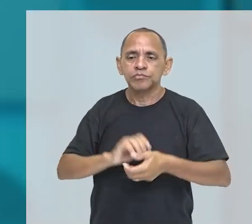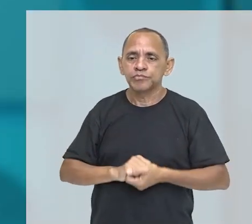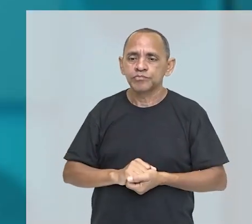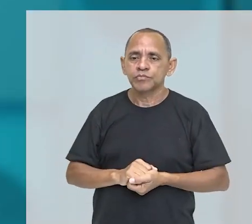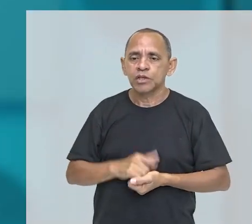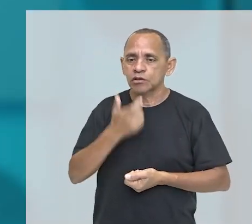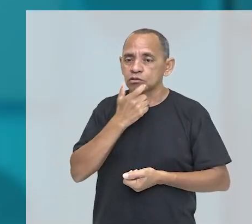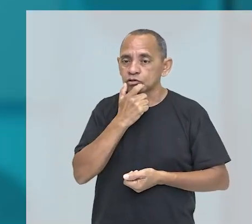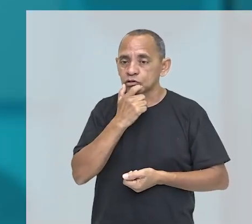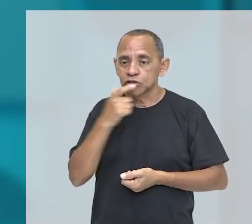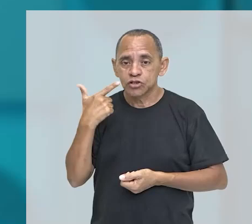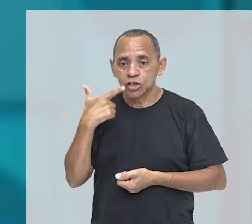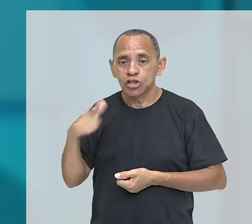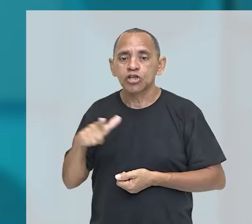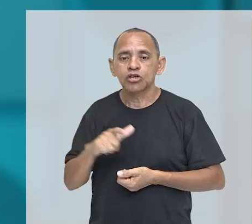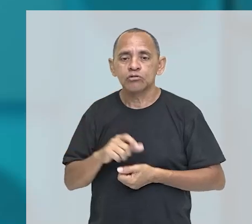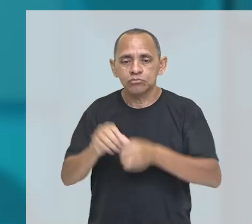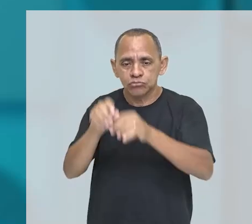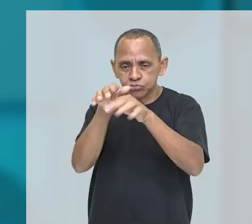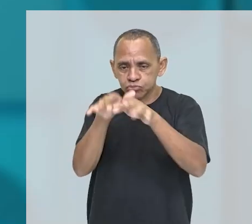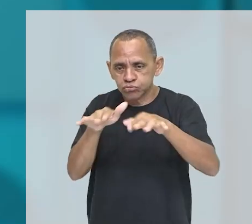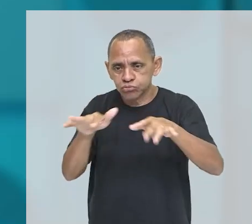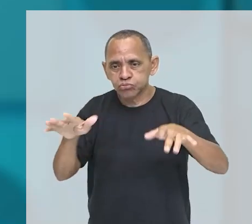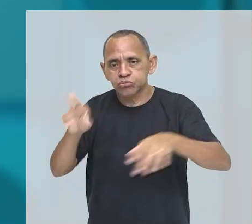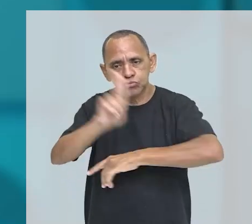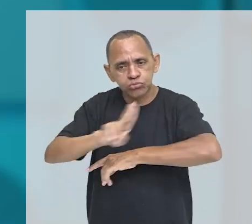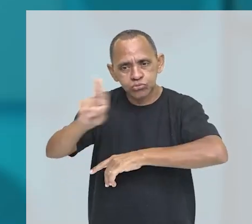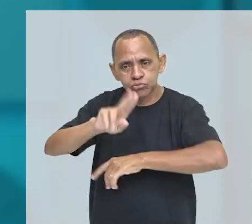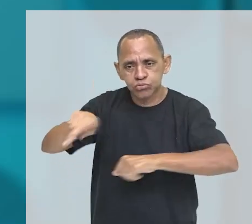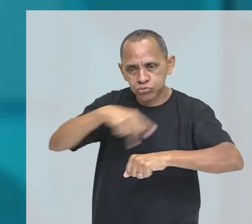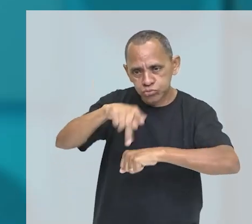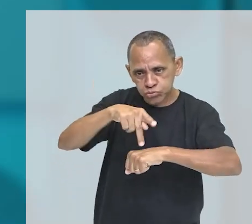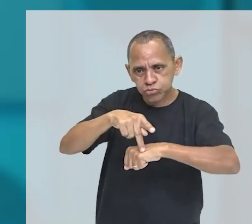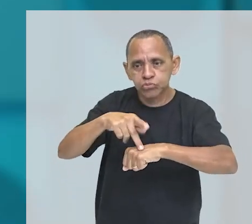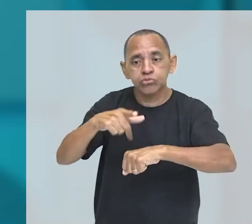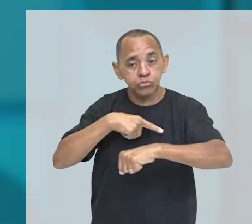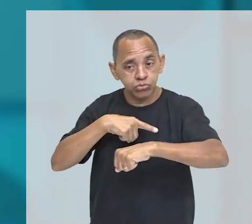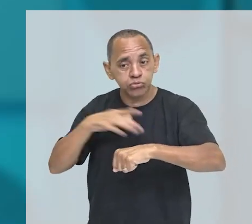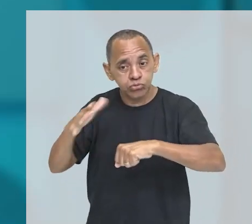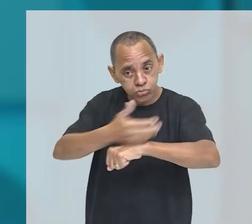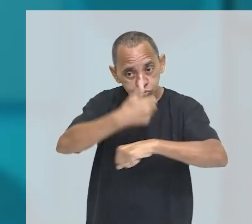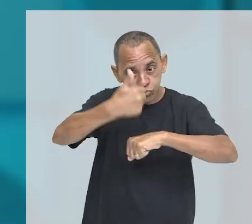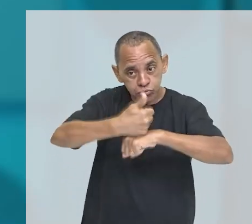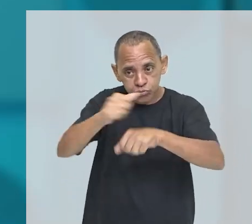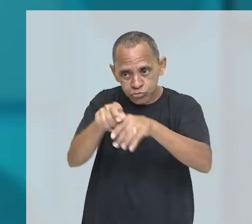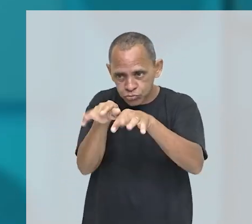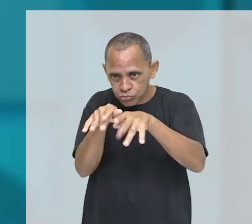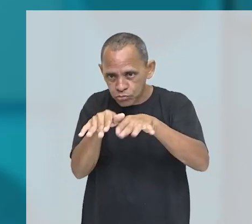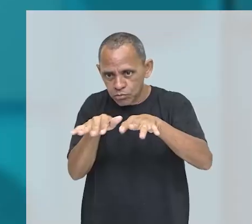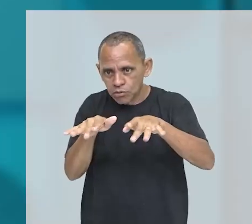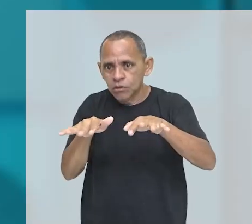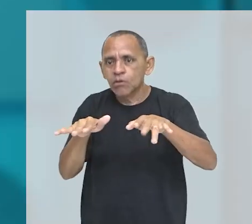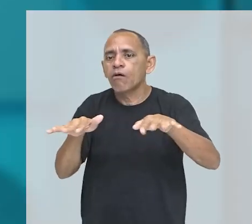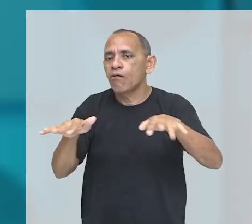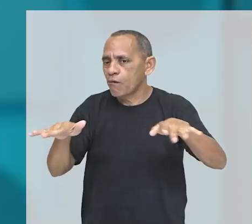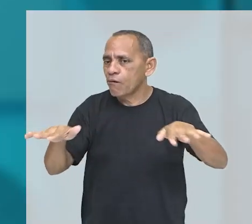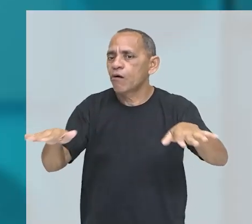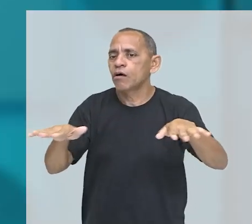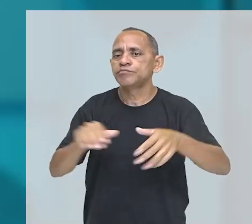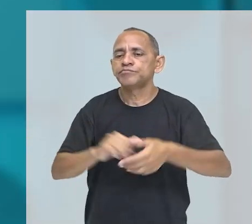né? Ela foi sendo utilizada nesse país onde houve o colonialismo, e aí foi aos poucos se